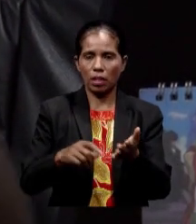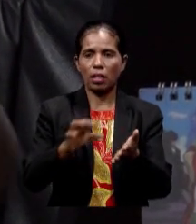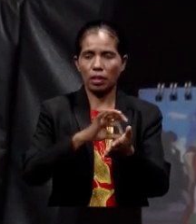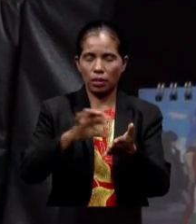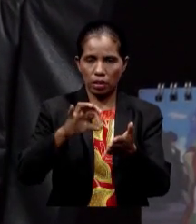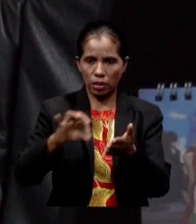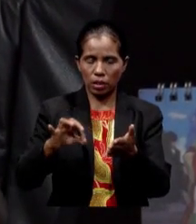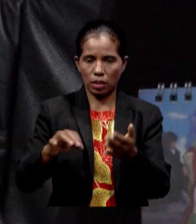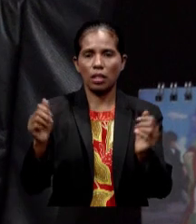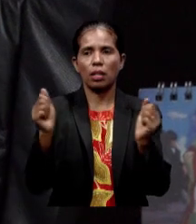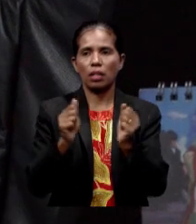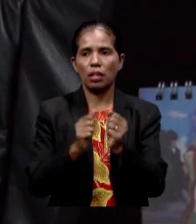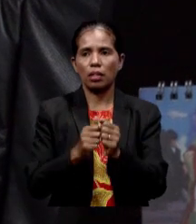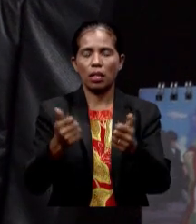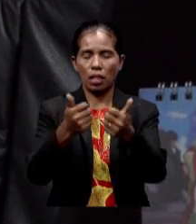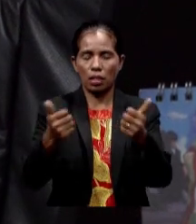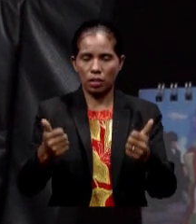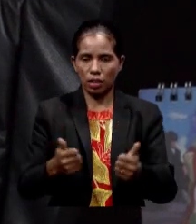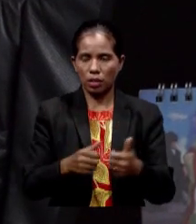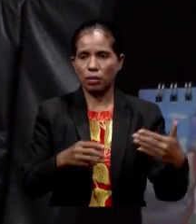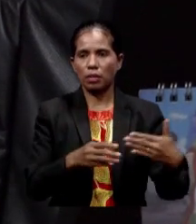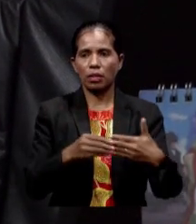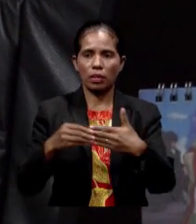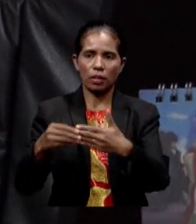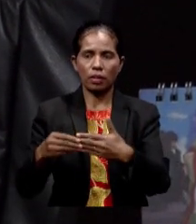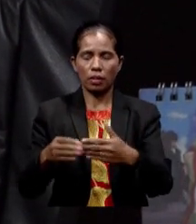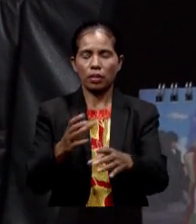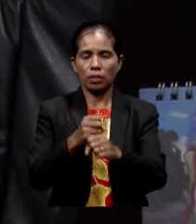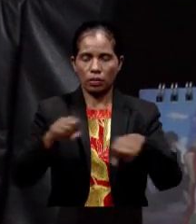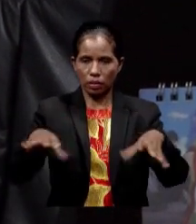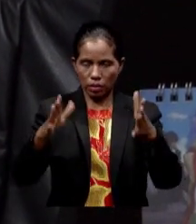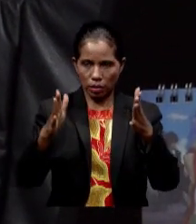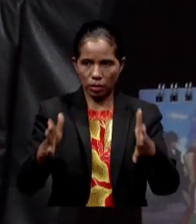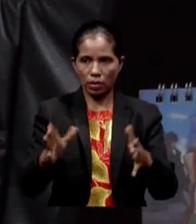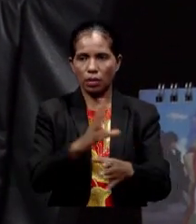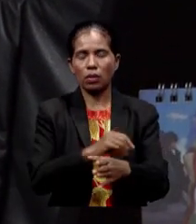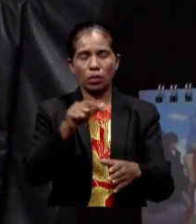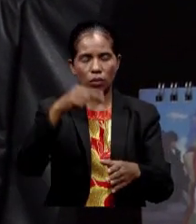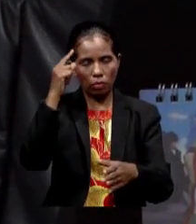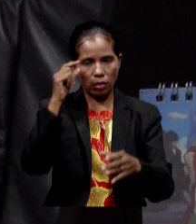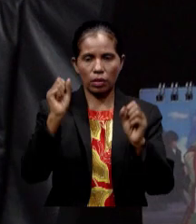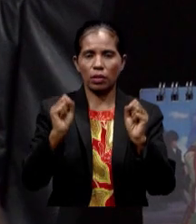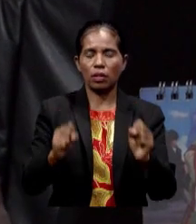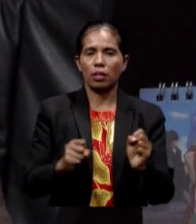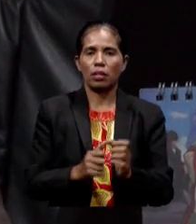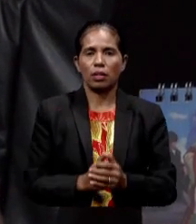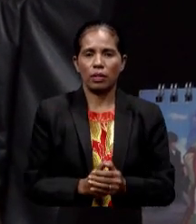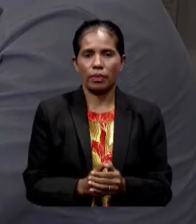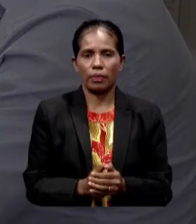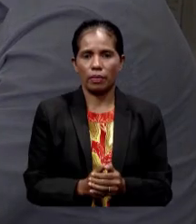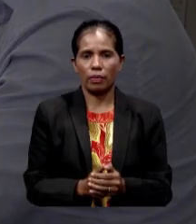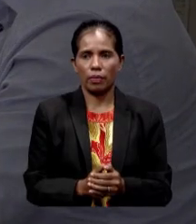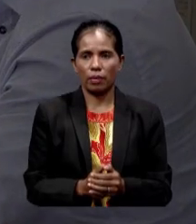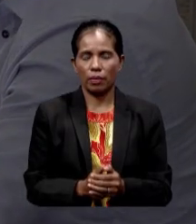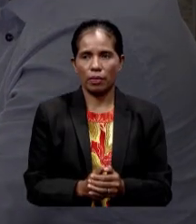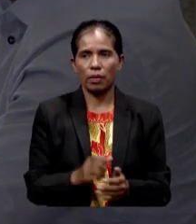entre a agência implementadora, né, a agência de máximo trabalhador renovável, tanto o governo, né, tem direito a